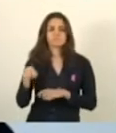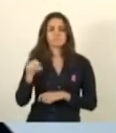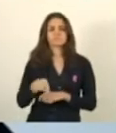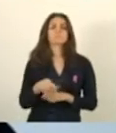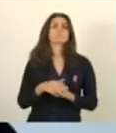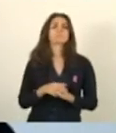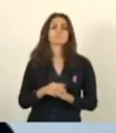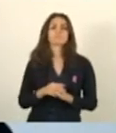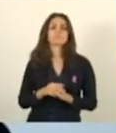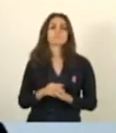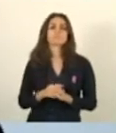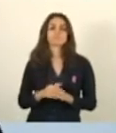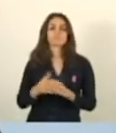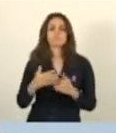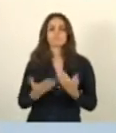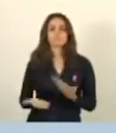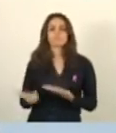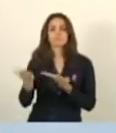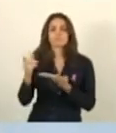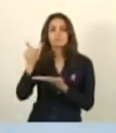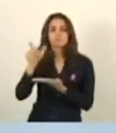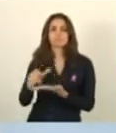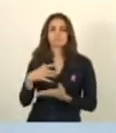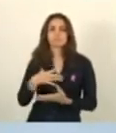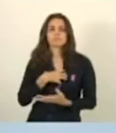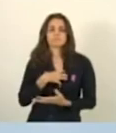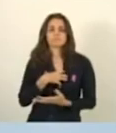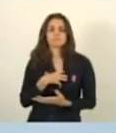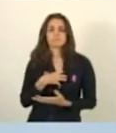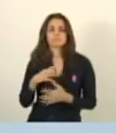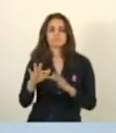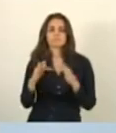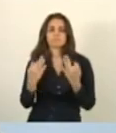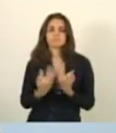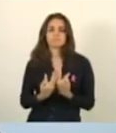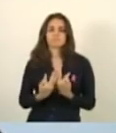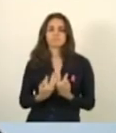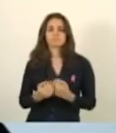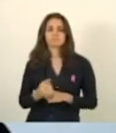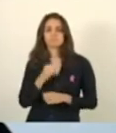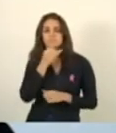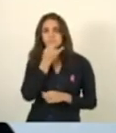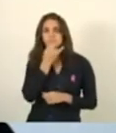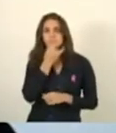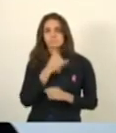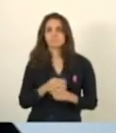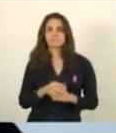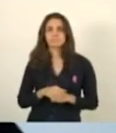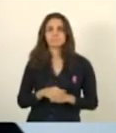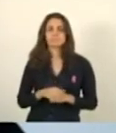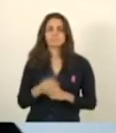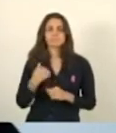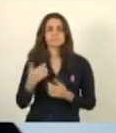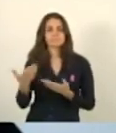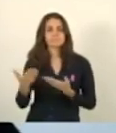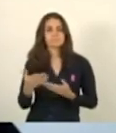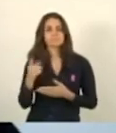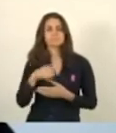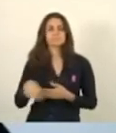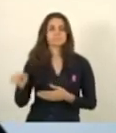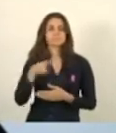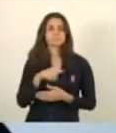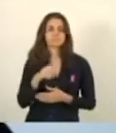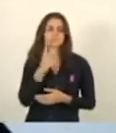Nós rendemos a nossa homenagem, o nosso sentimento à família lutada. E desde já eu convido todos que